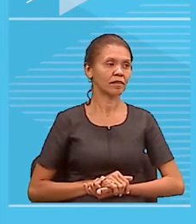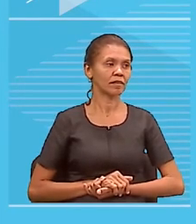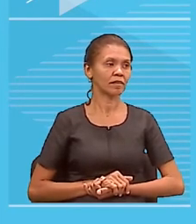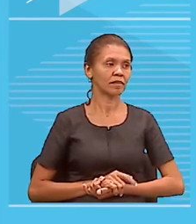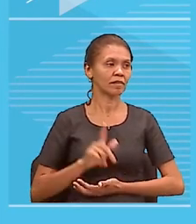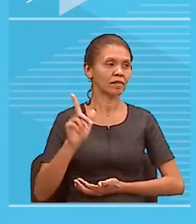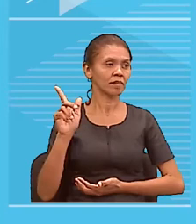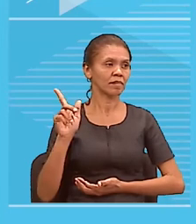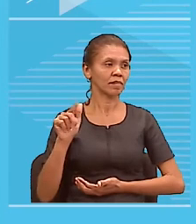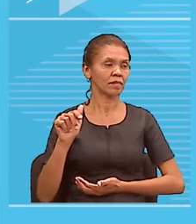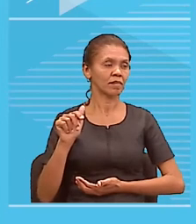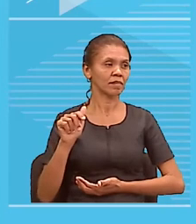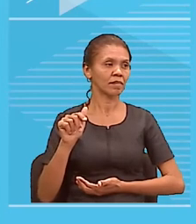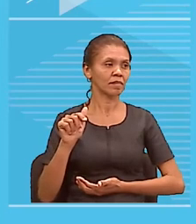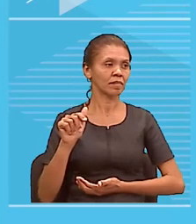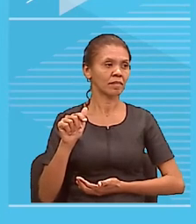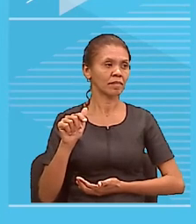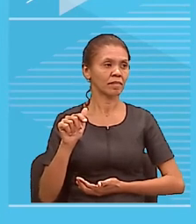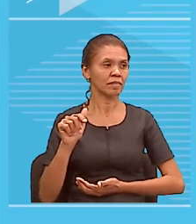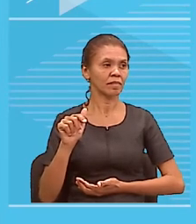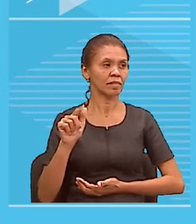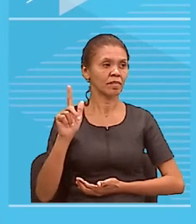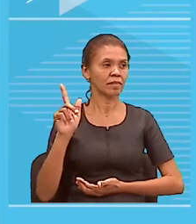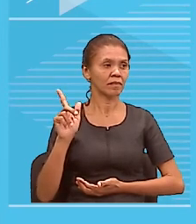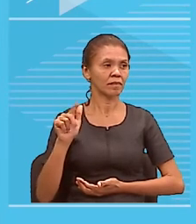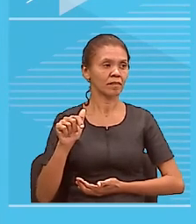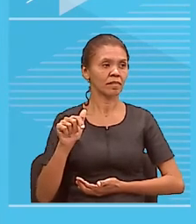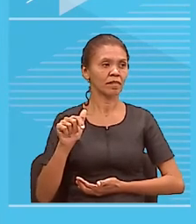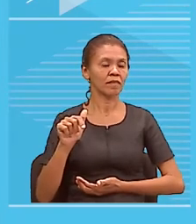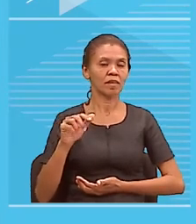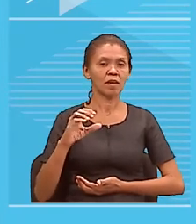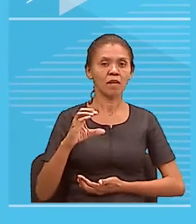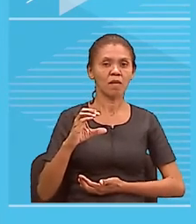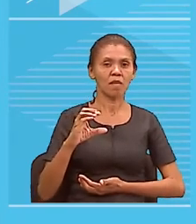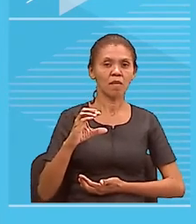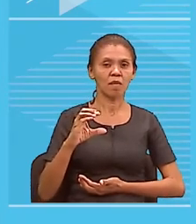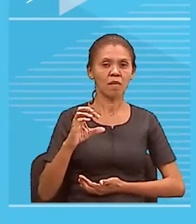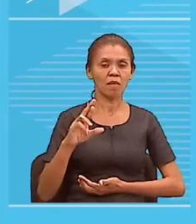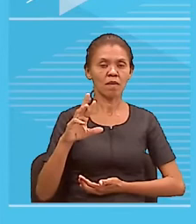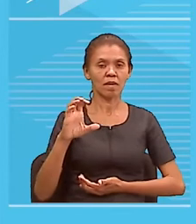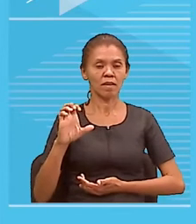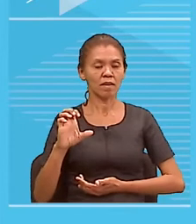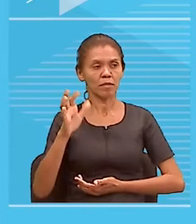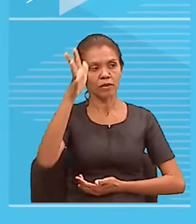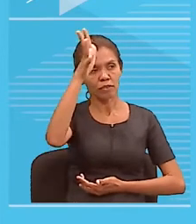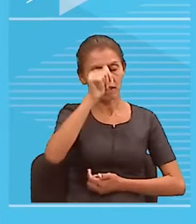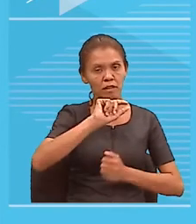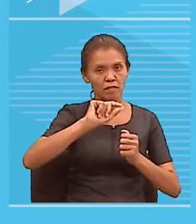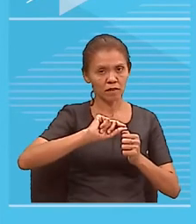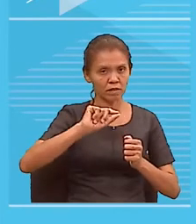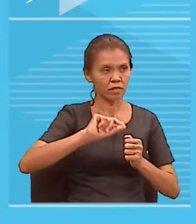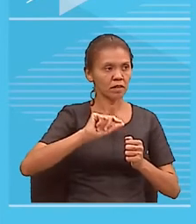a ligadinha a coisa vai fazer um creme de galinha aí você pode botar farinha de trigo a